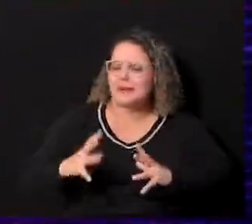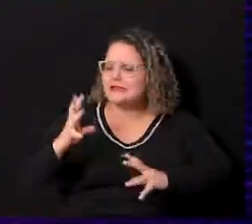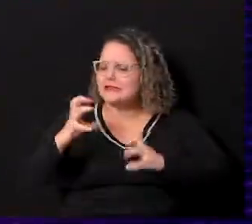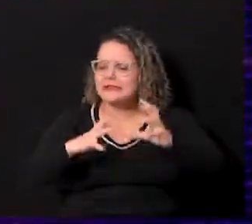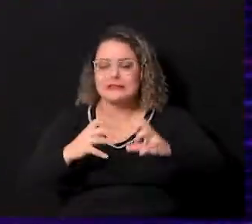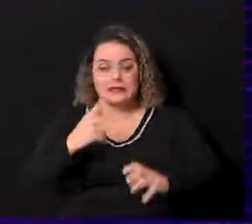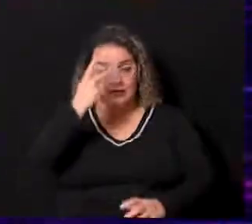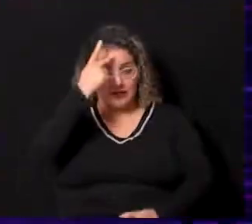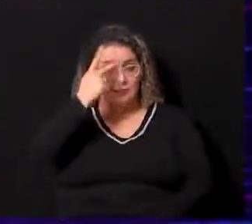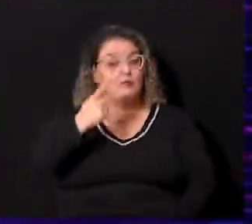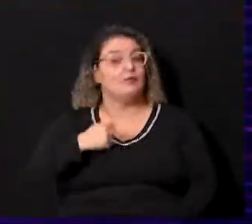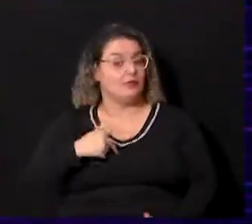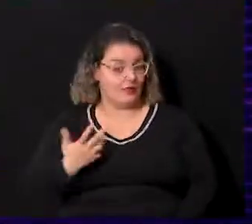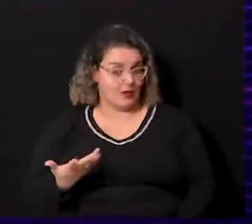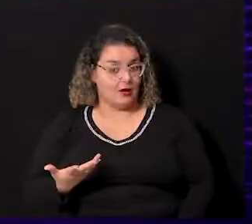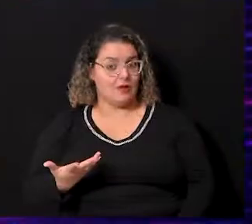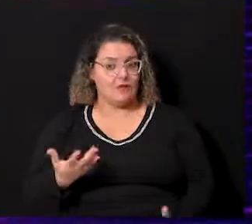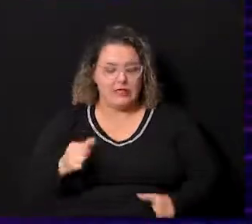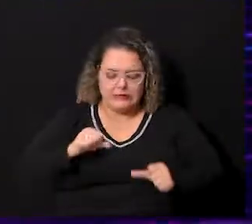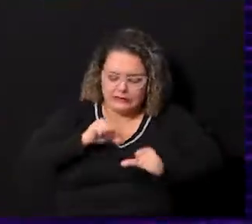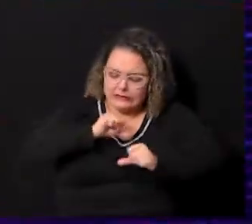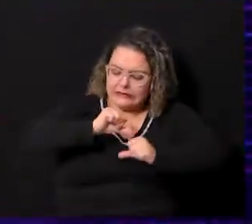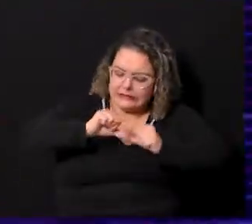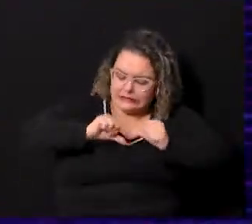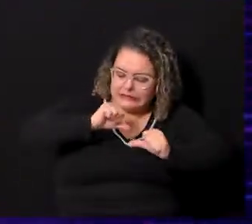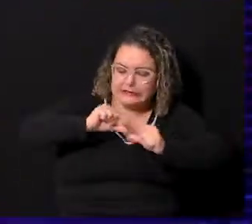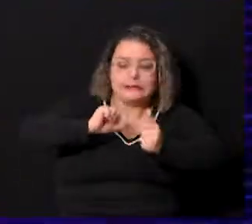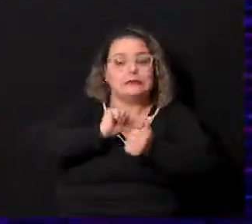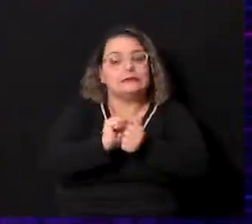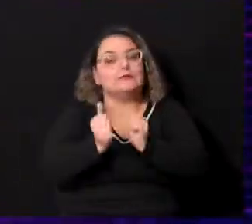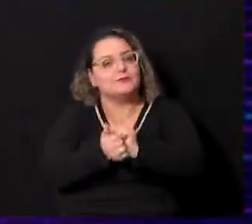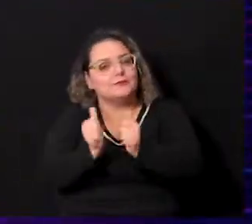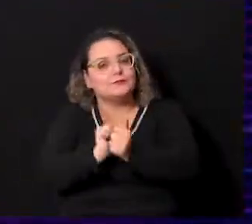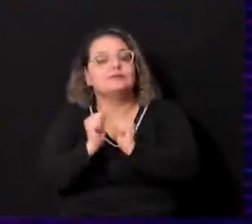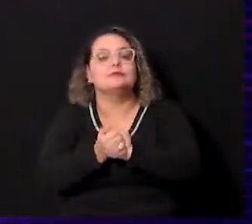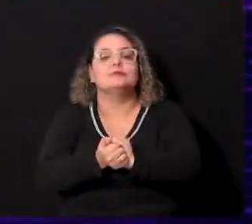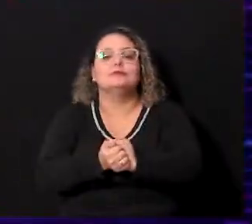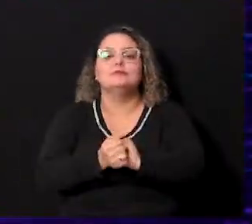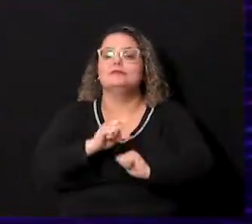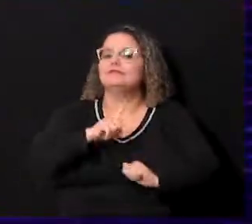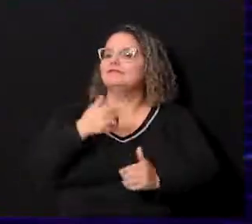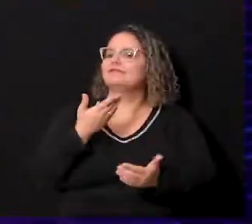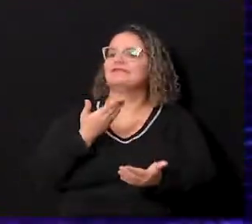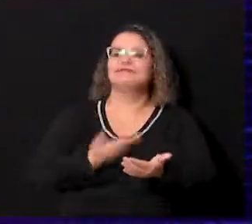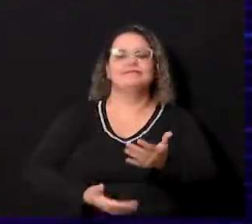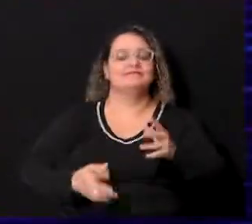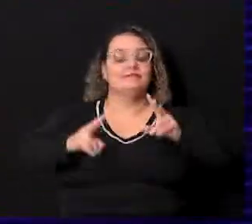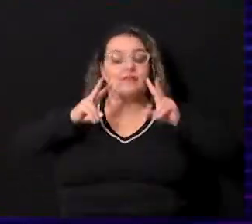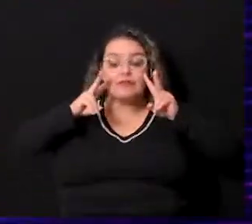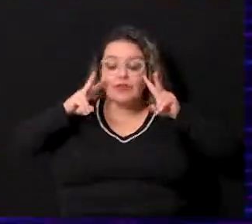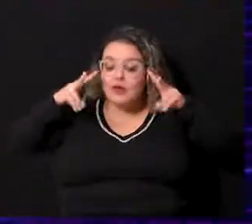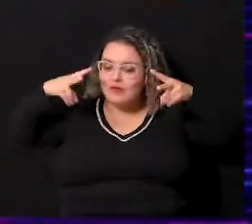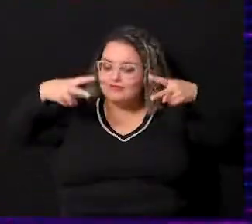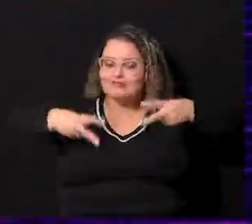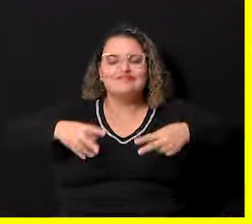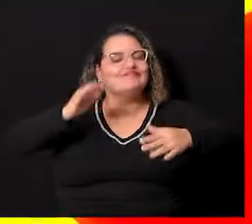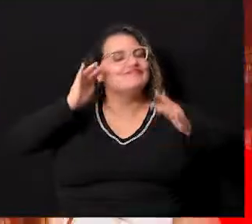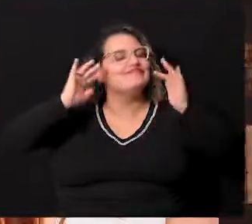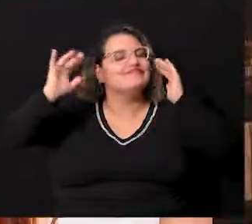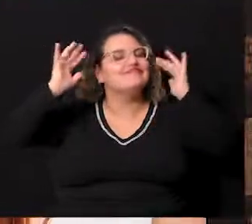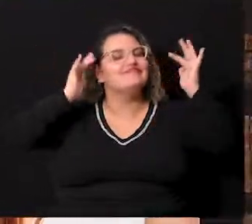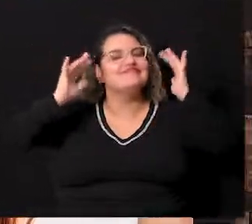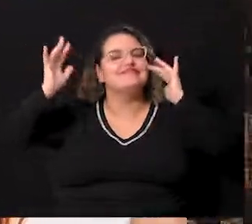impasses, ela mesma, né, tem que modificar e se adaptar, mas não perde de vista o sonho